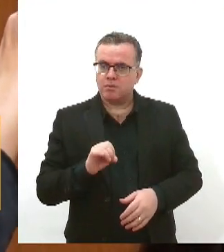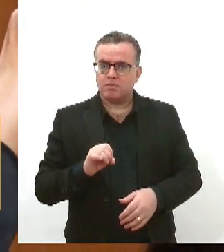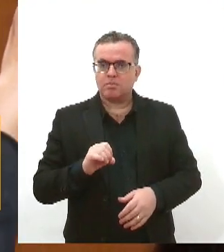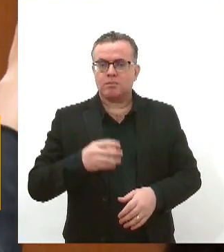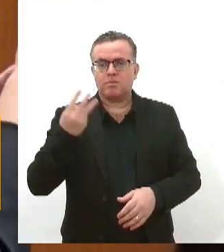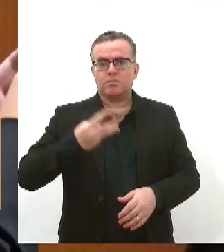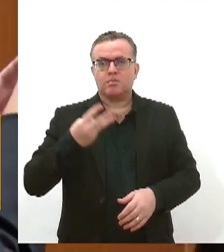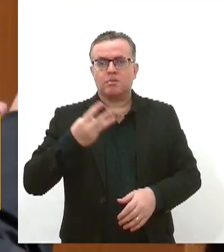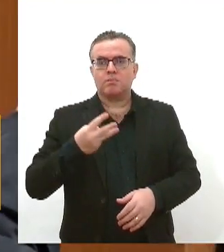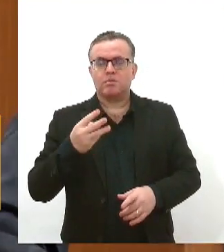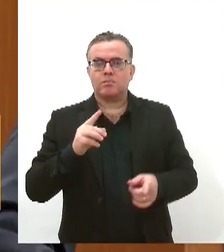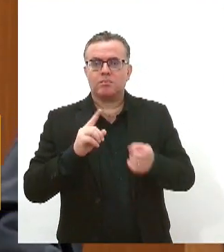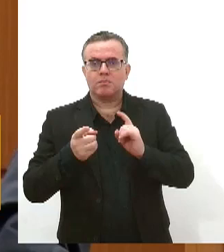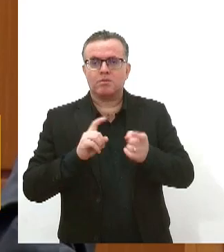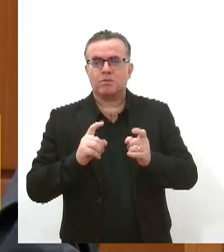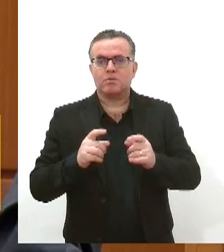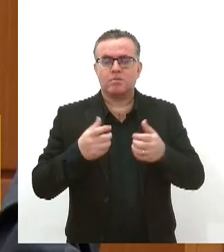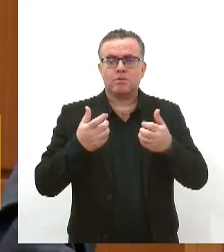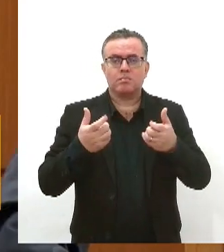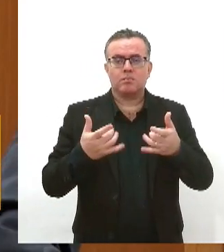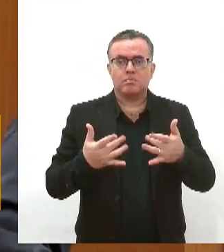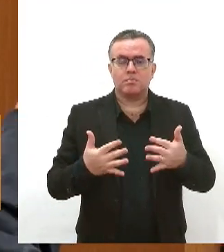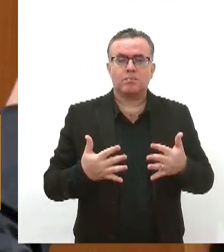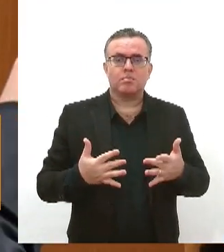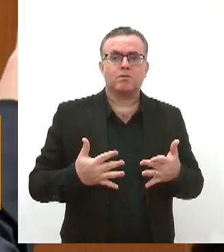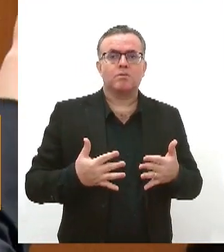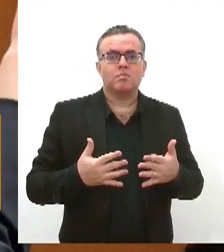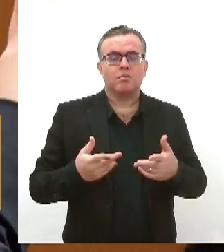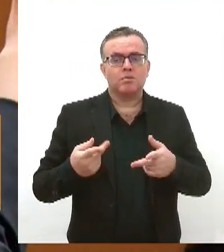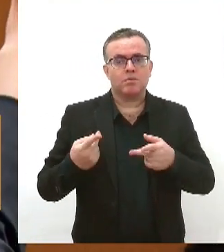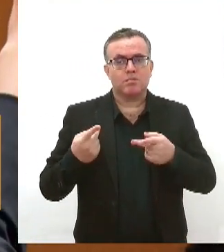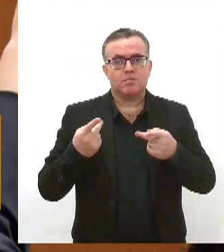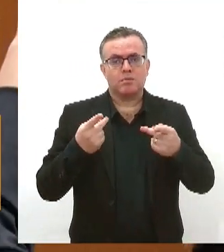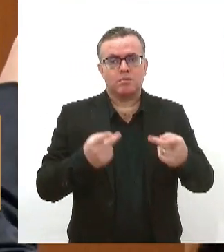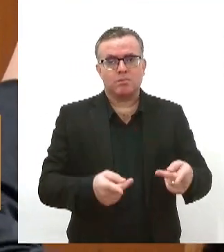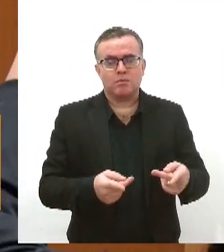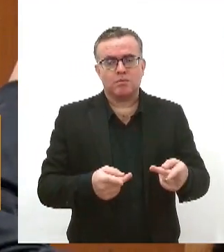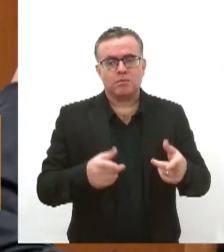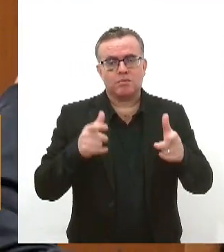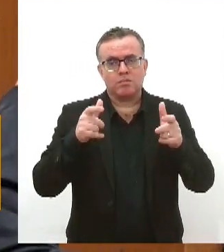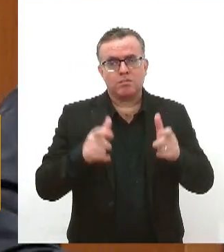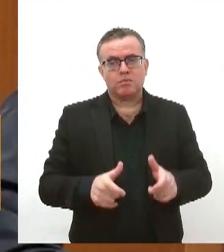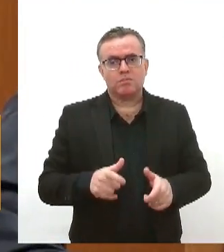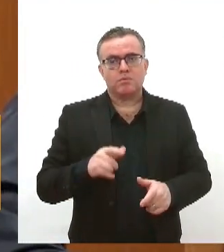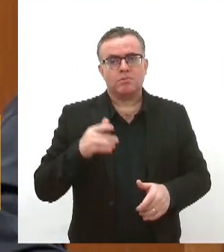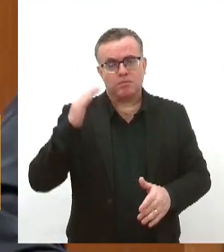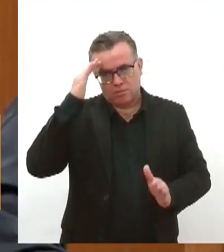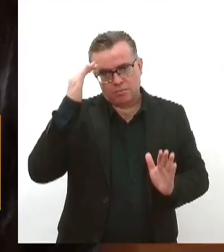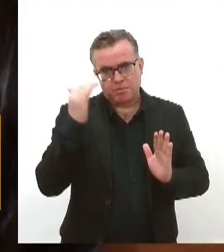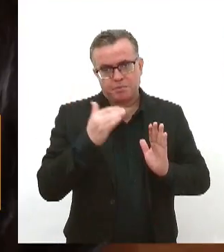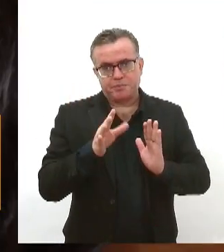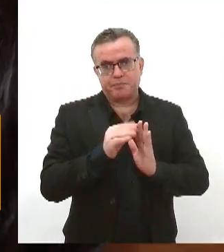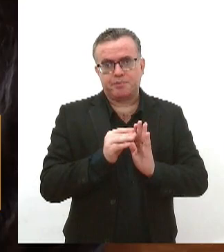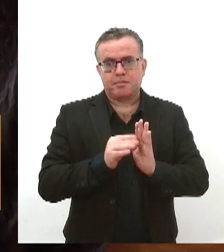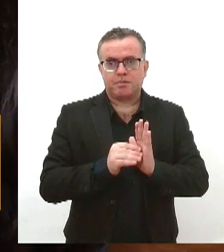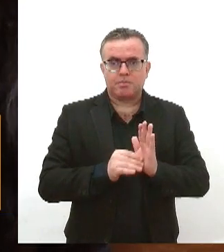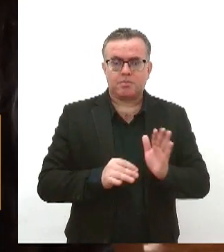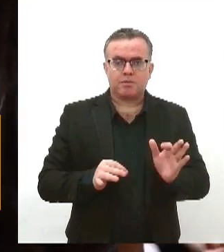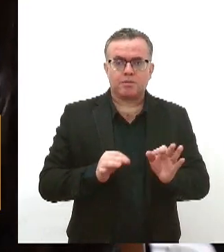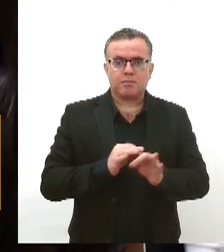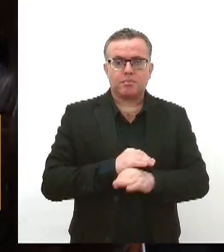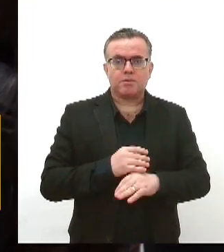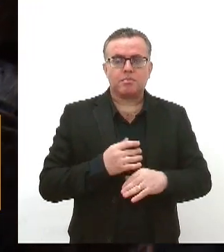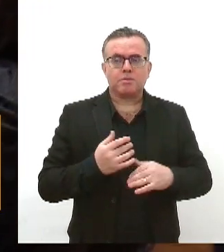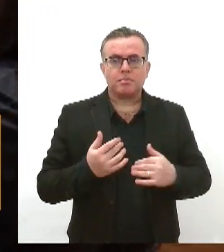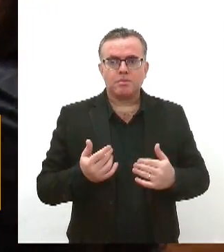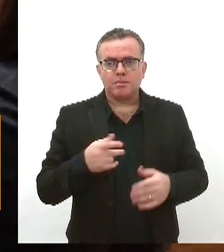expediente. Ele relatou visitas que fez esta semana cumprindo a agenda parlamentar. Ao presidente do